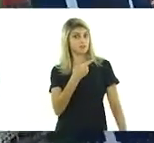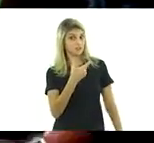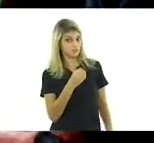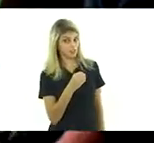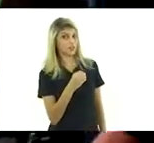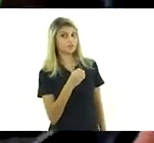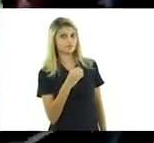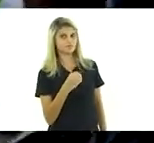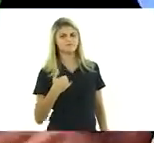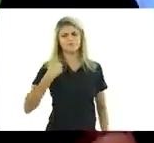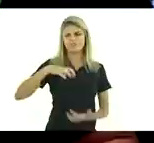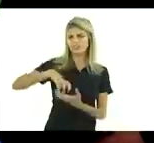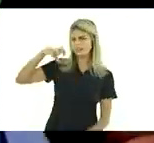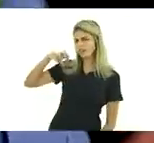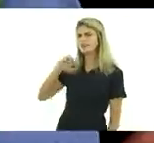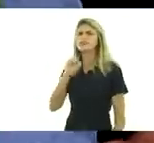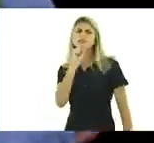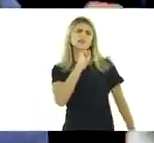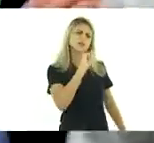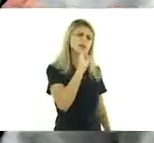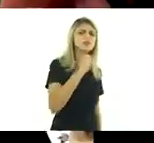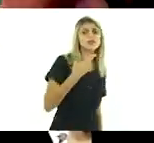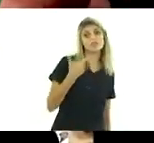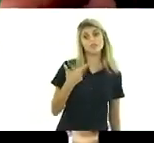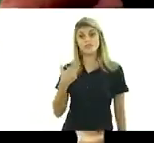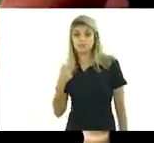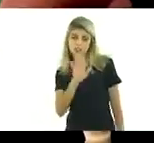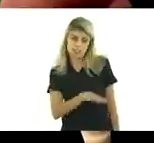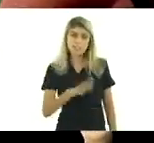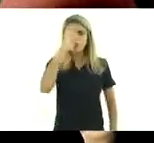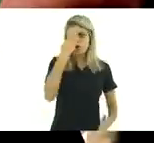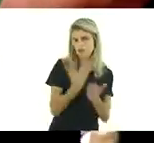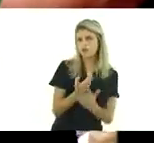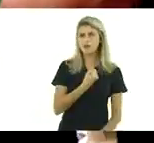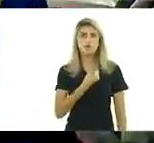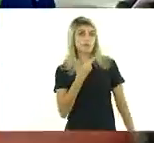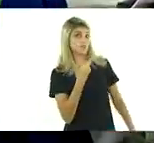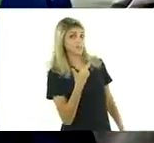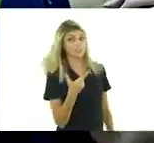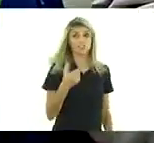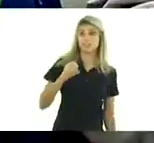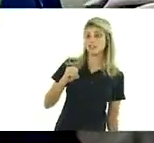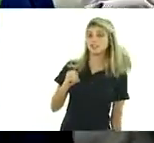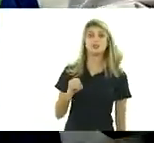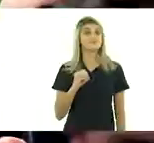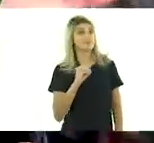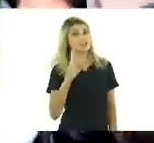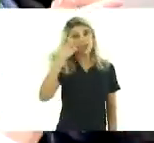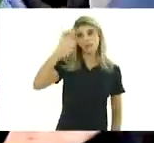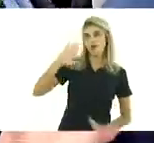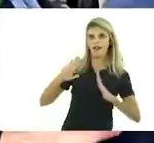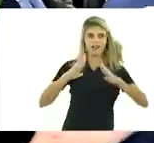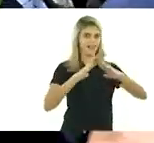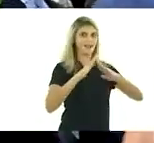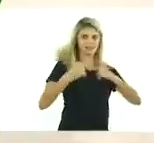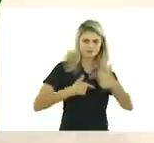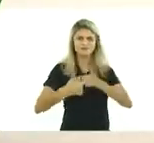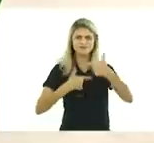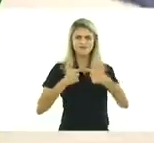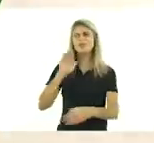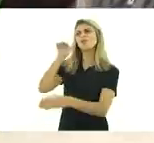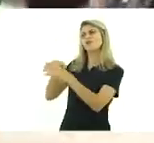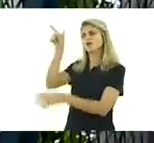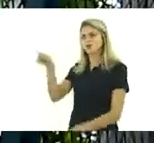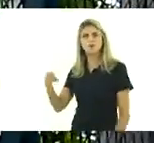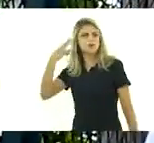o idoso é 20, a criança é 20, a dona de casa e o trabalhador